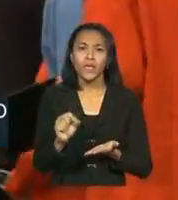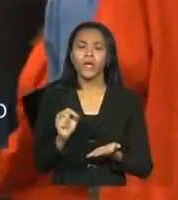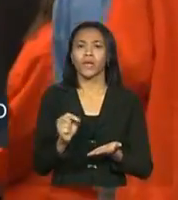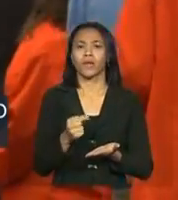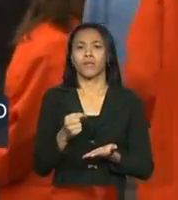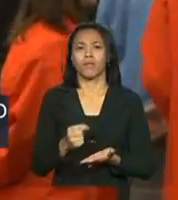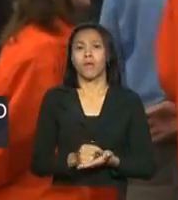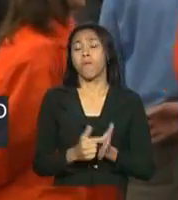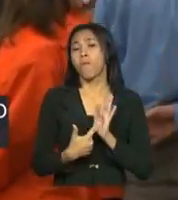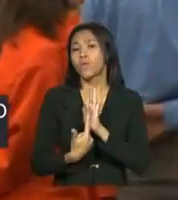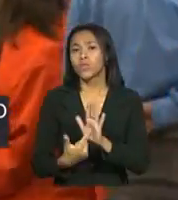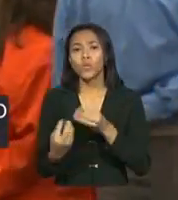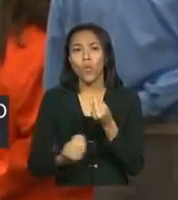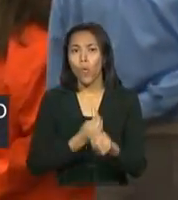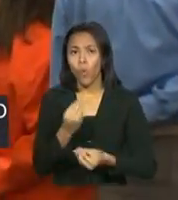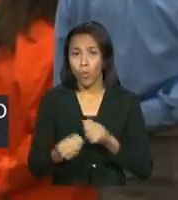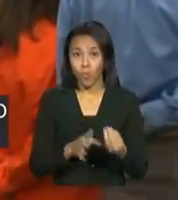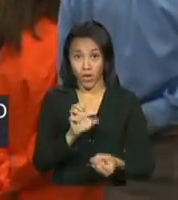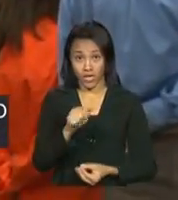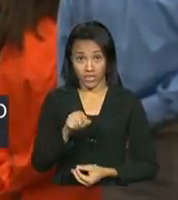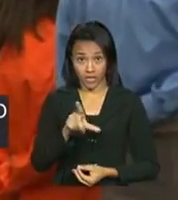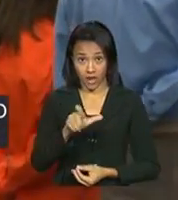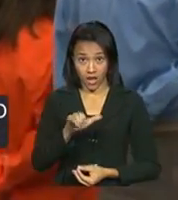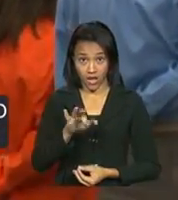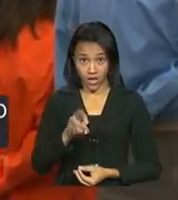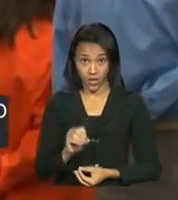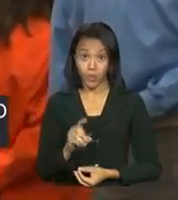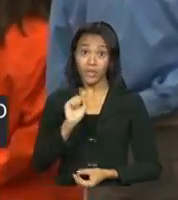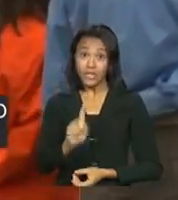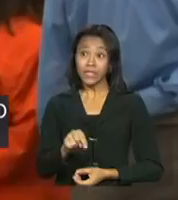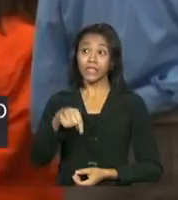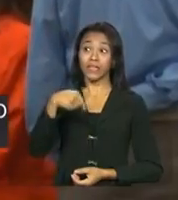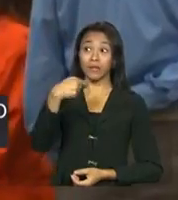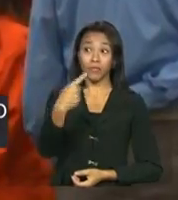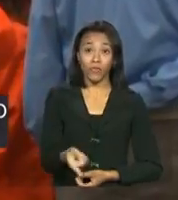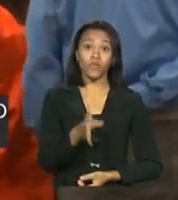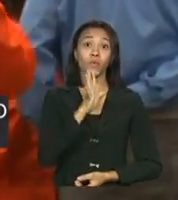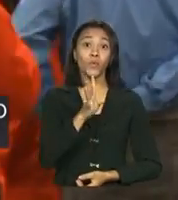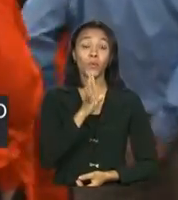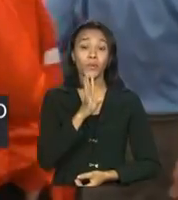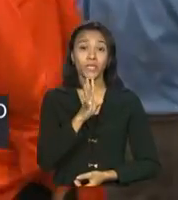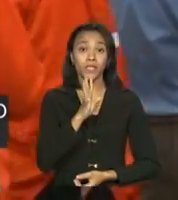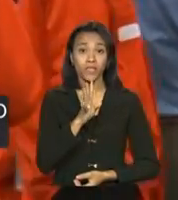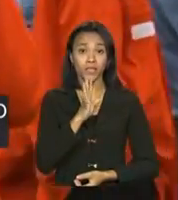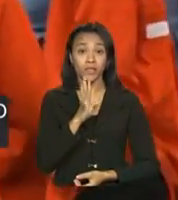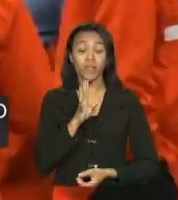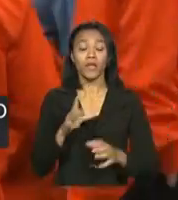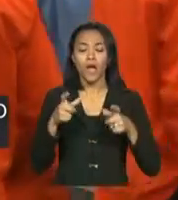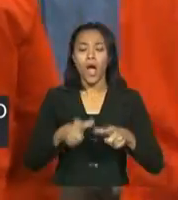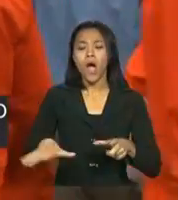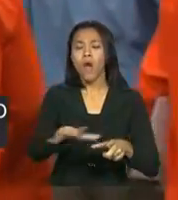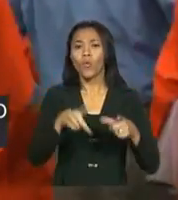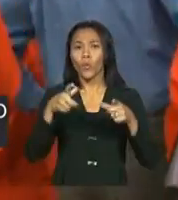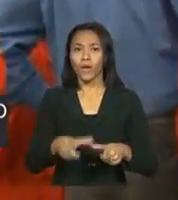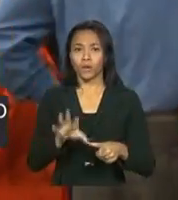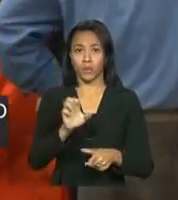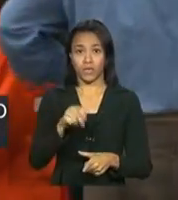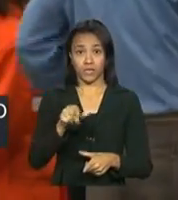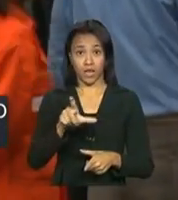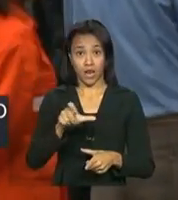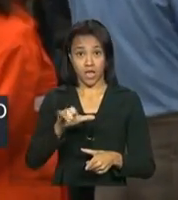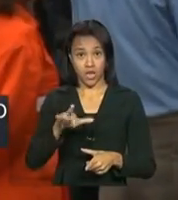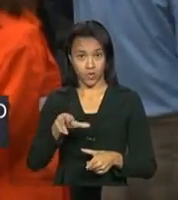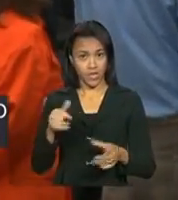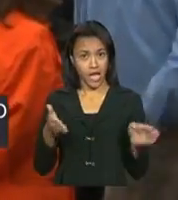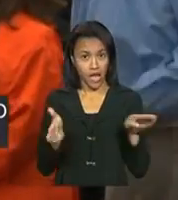sobre o estaleiro Honório Bicalho. Logo em seguida ela foi conhecer as instalações do estaleiro e há pouco ela chegou